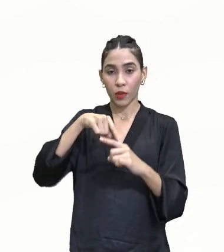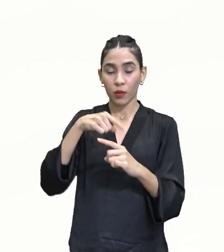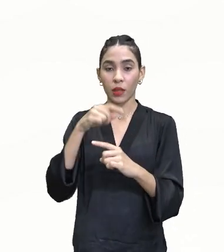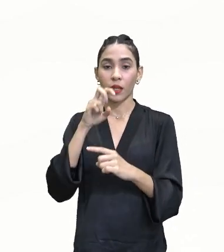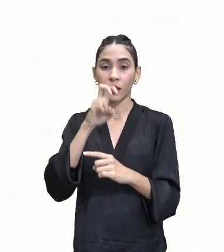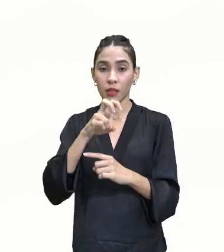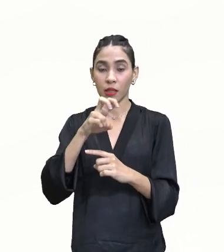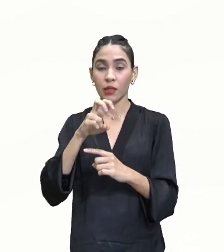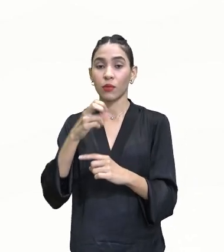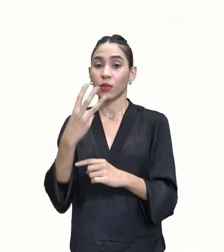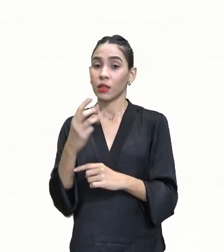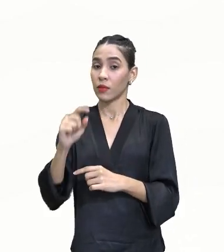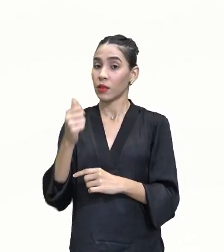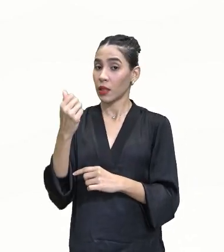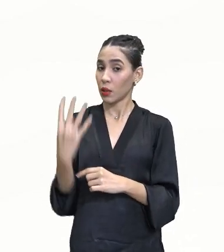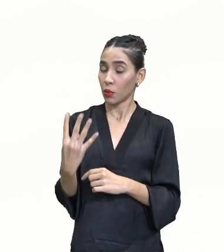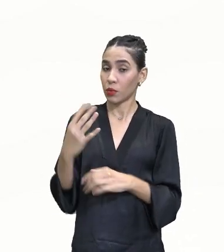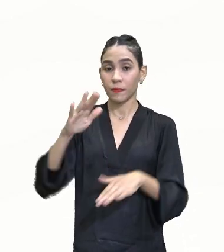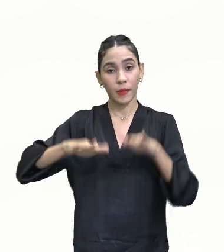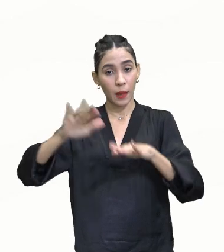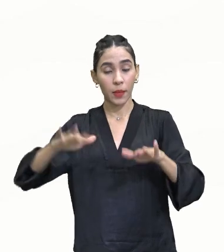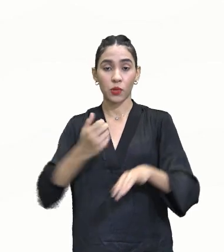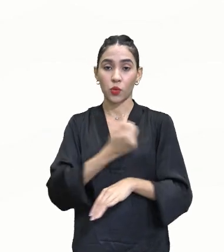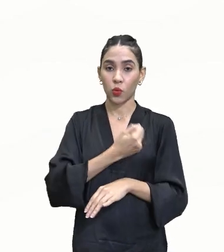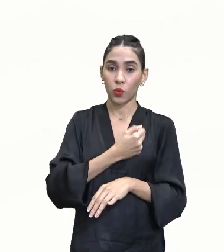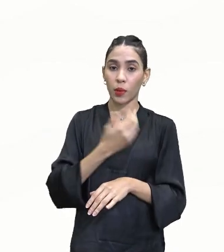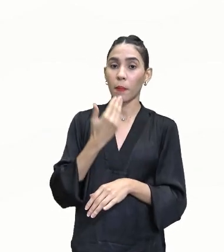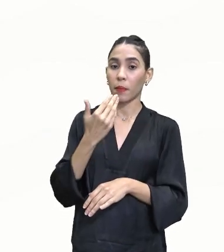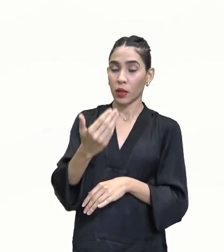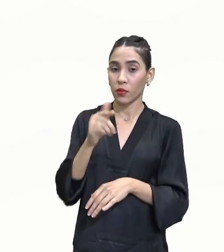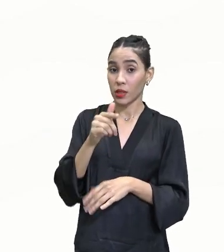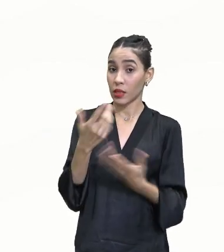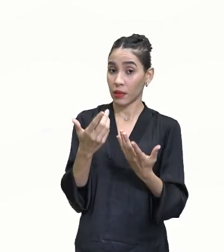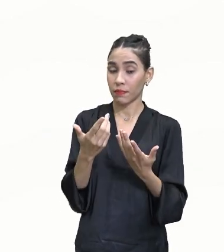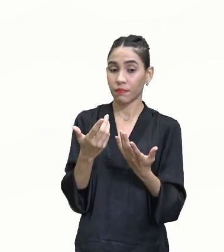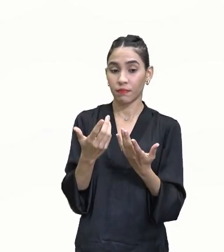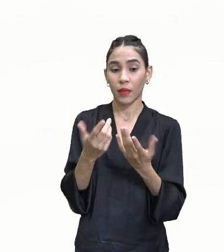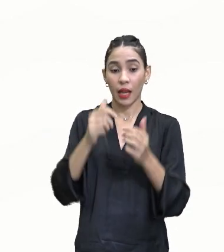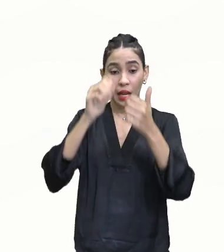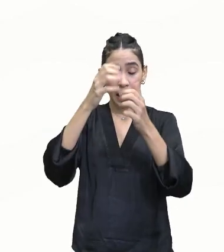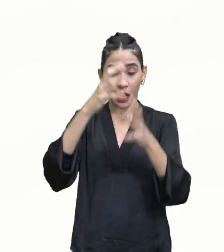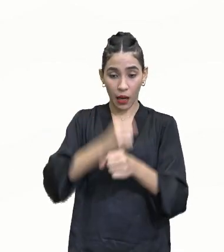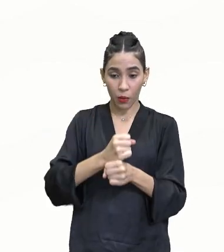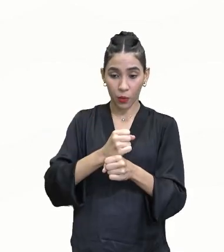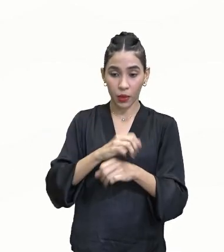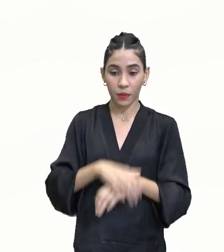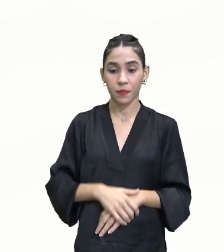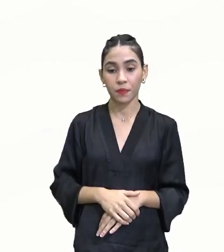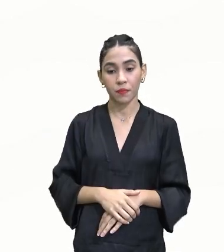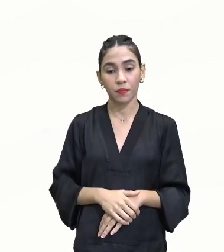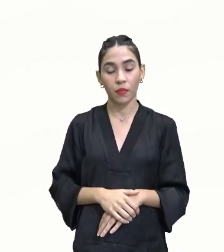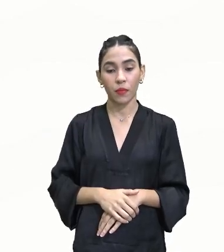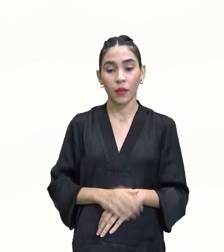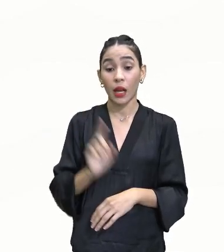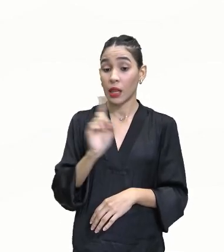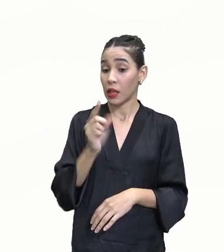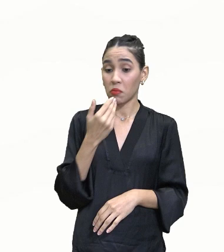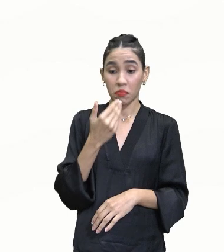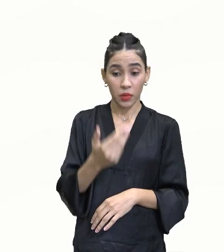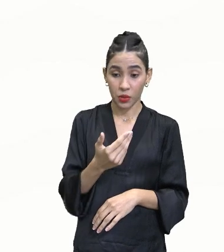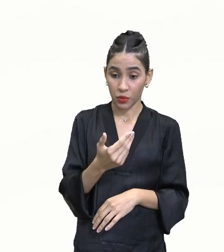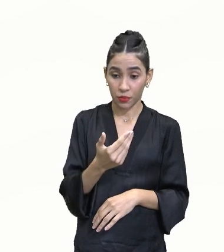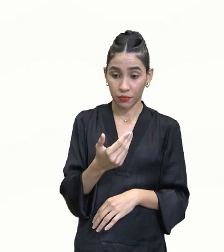3,14. Ou por 3, depende do valor que ele pediu para você considerar, certo? Como não foi